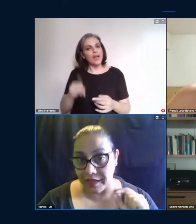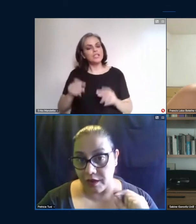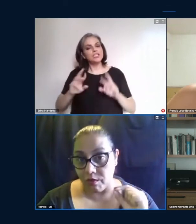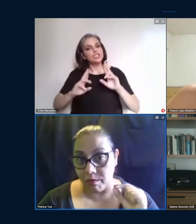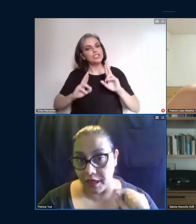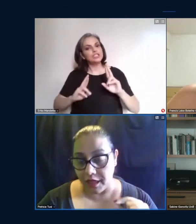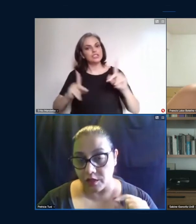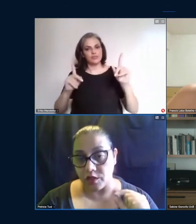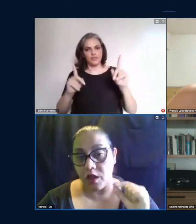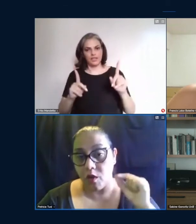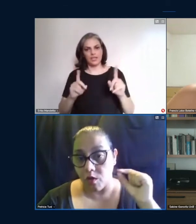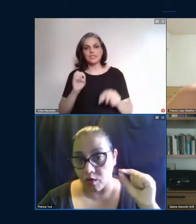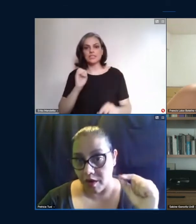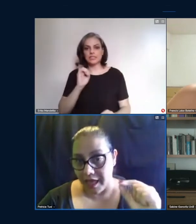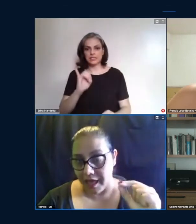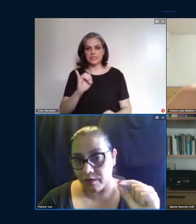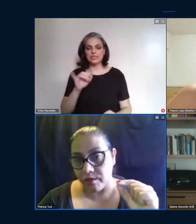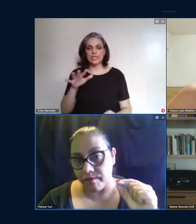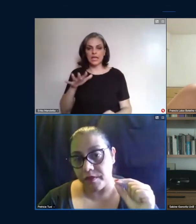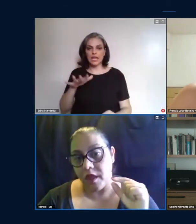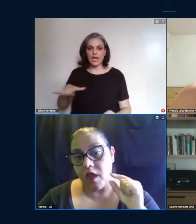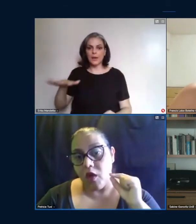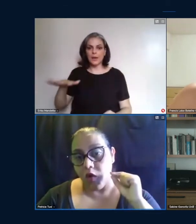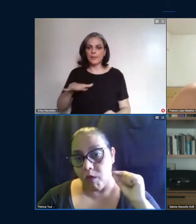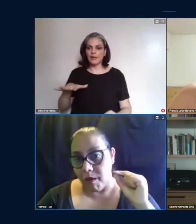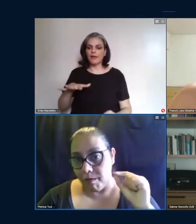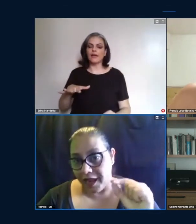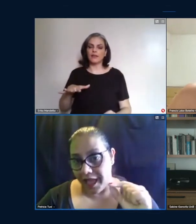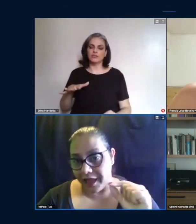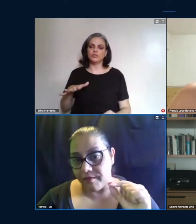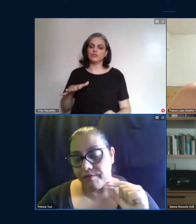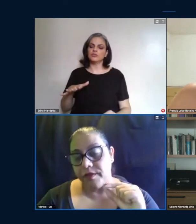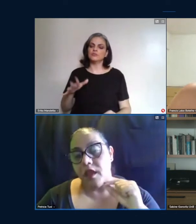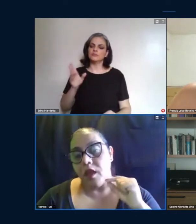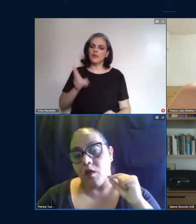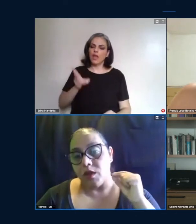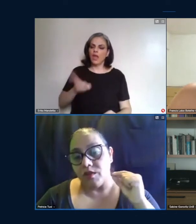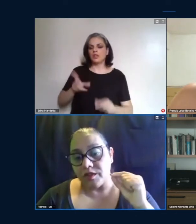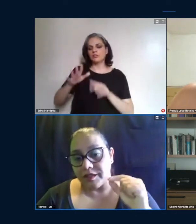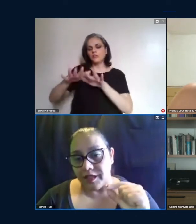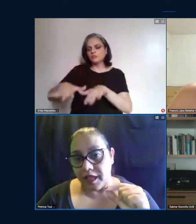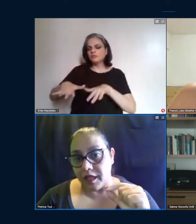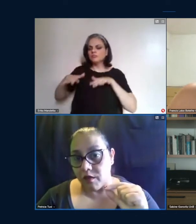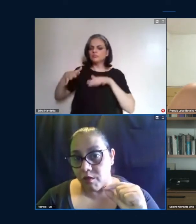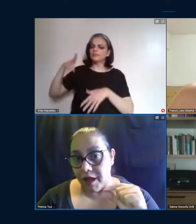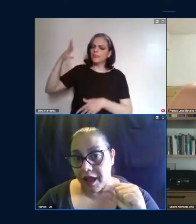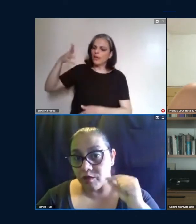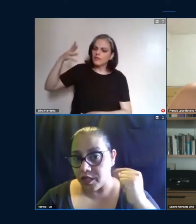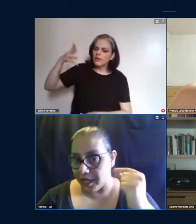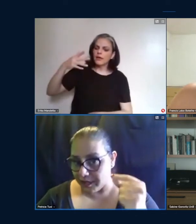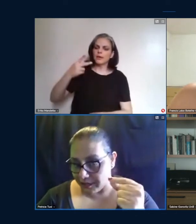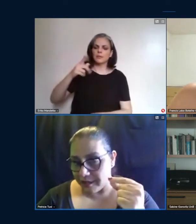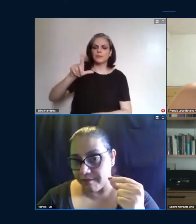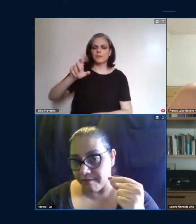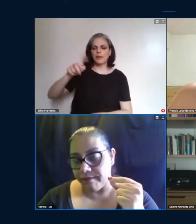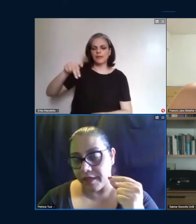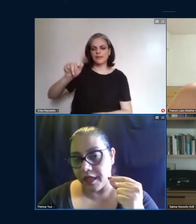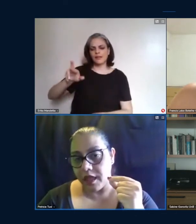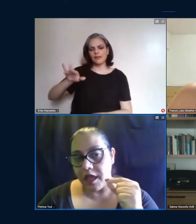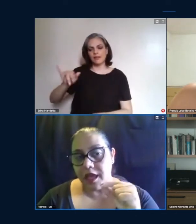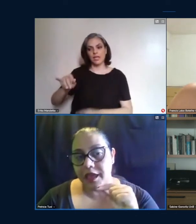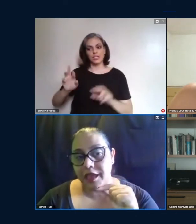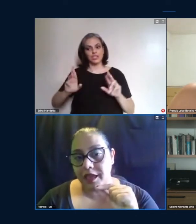quando você está em um ambiente controlado, como uma plenária, quando você tem uma audiência,